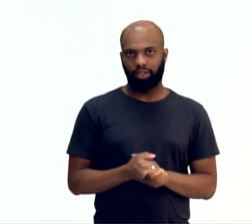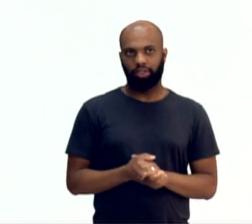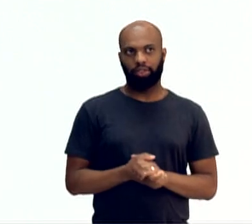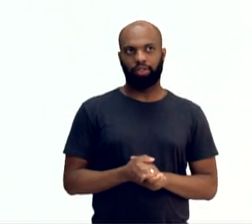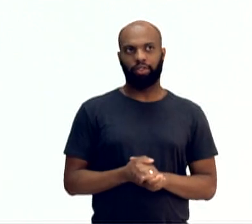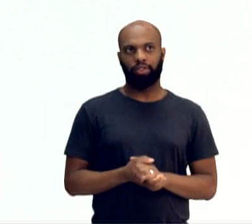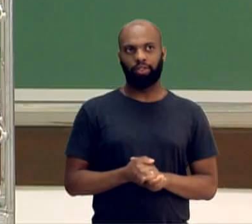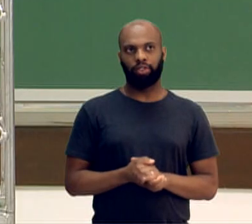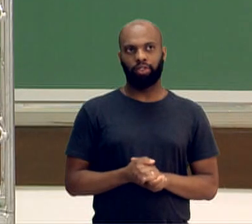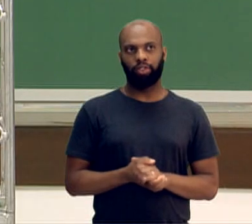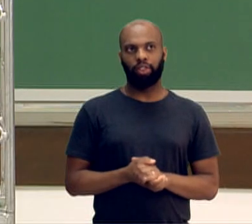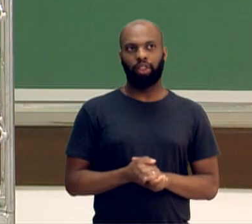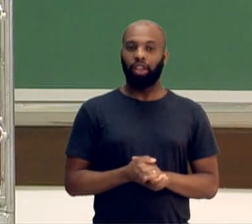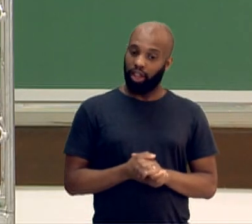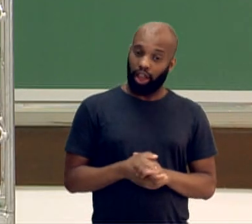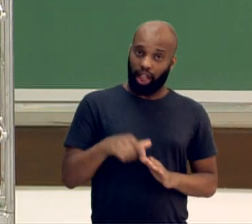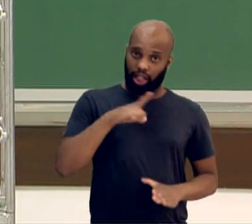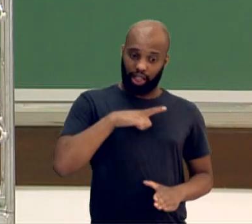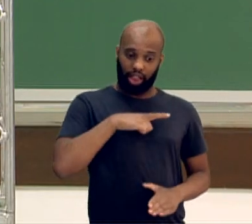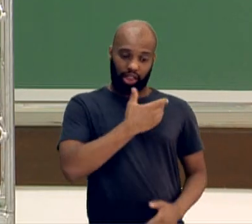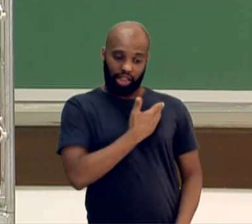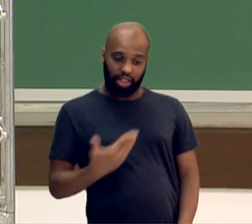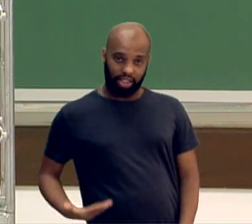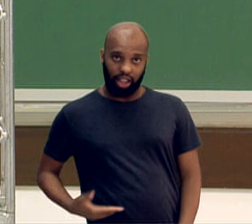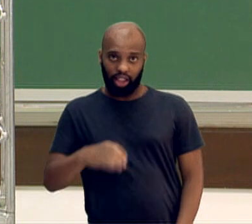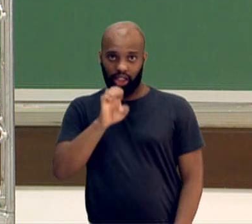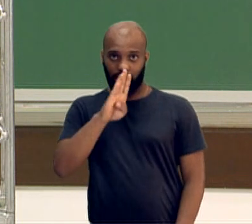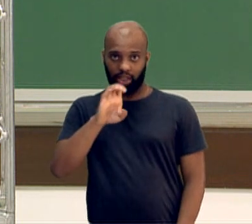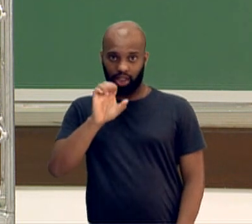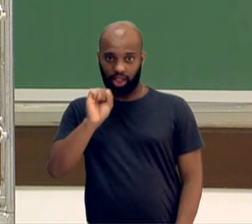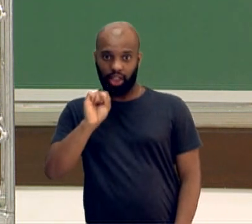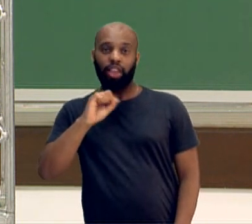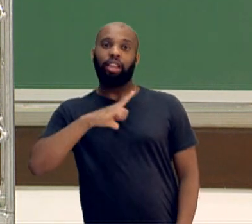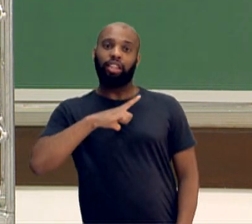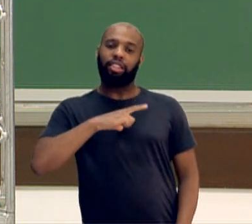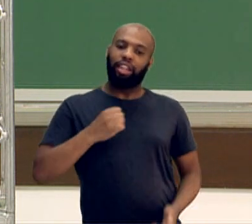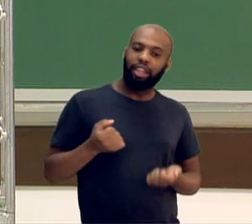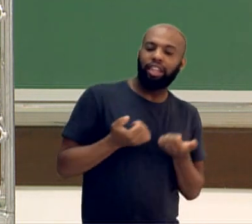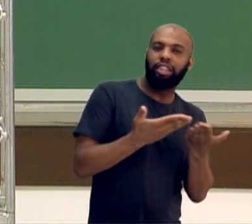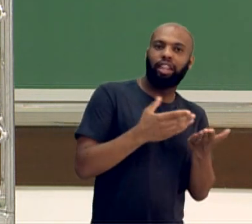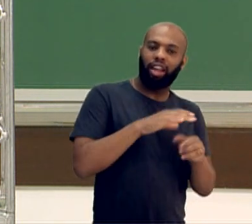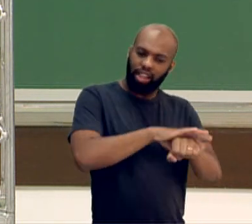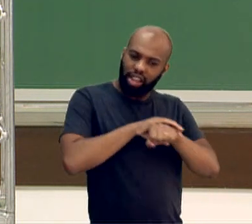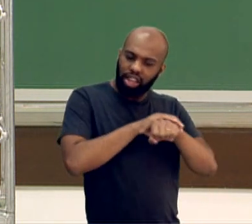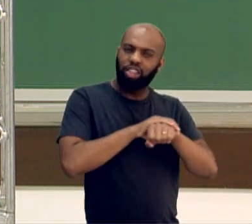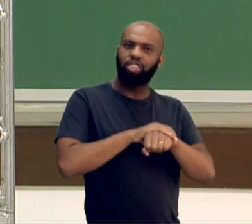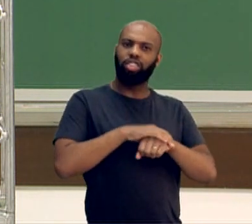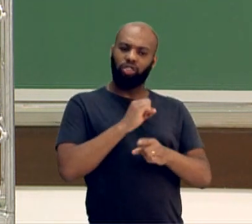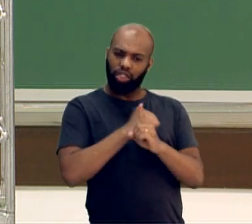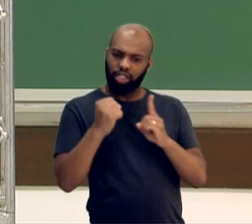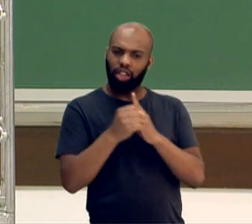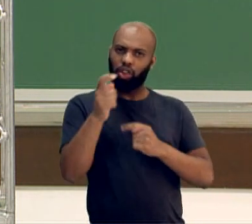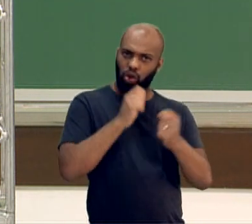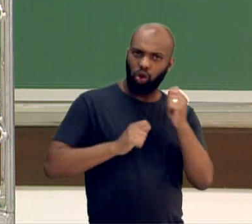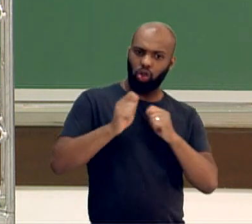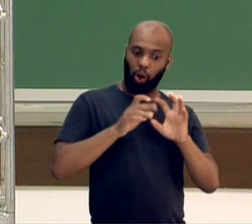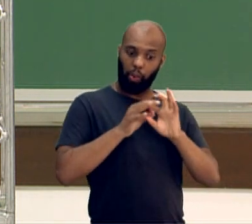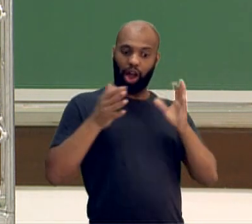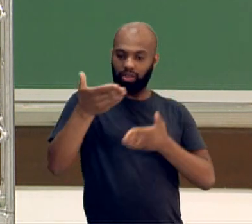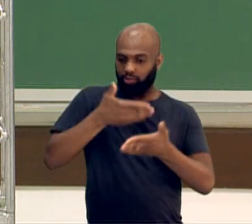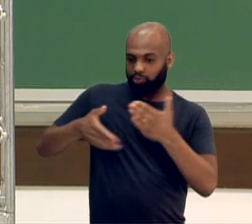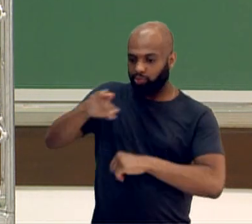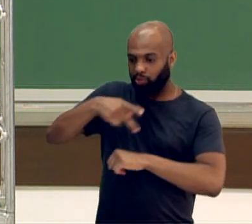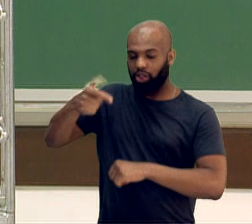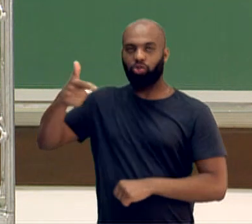questão. Atribui-se ao Estado o dever de garantir direitos sociais e econômicos ao fim de reequilibrar as distorções do livre mercado. Todas as